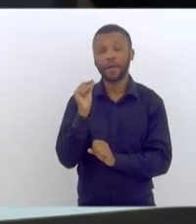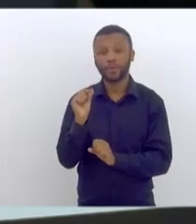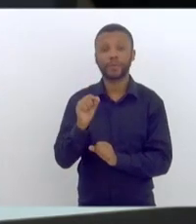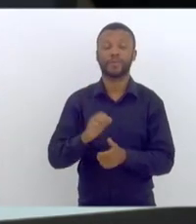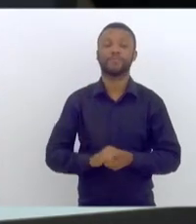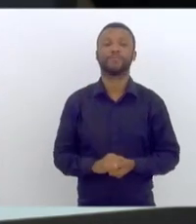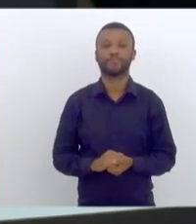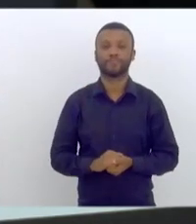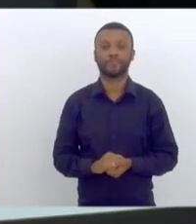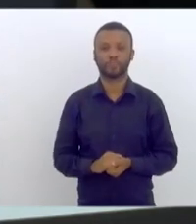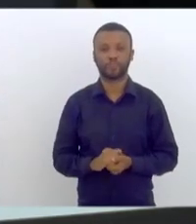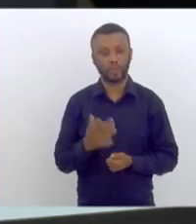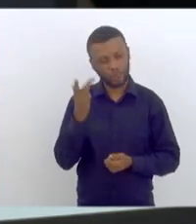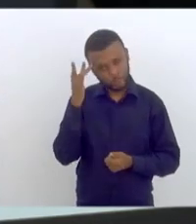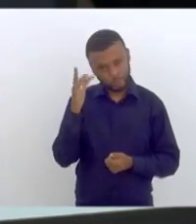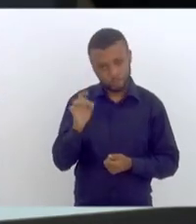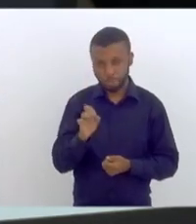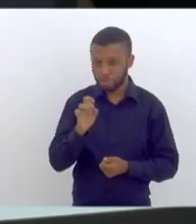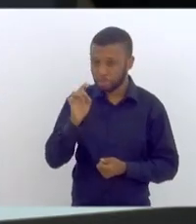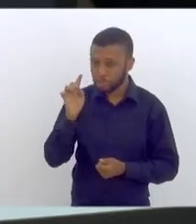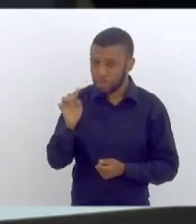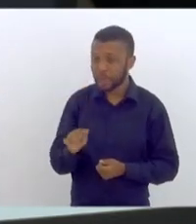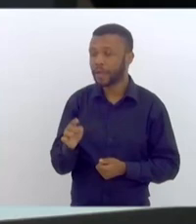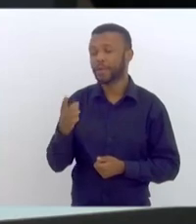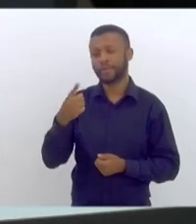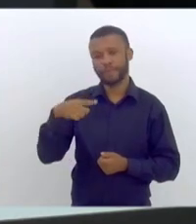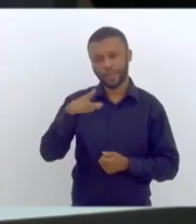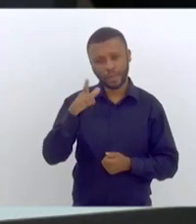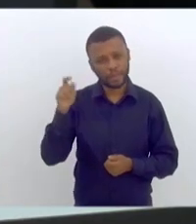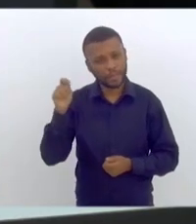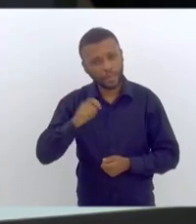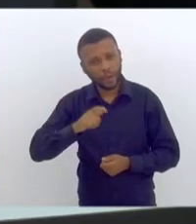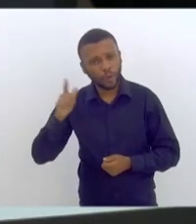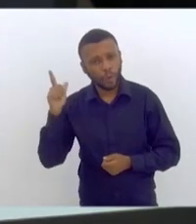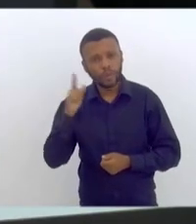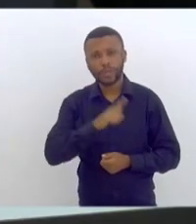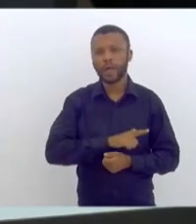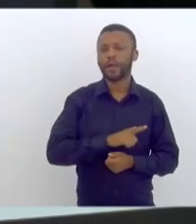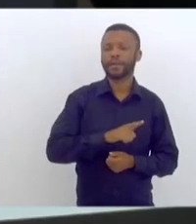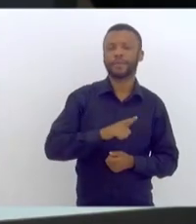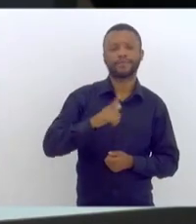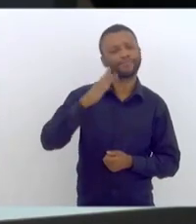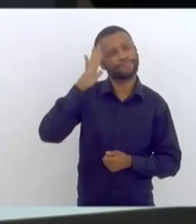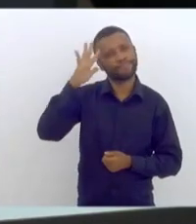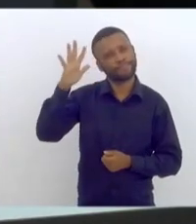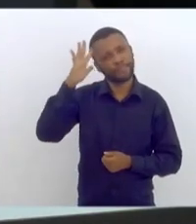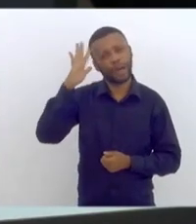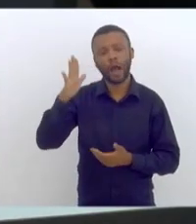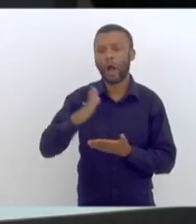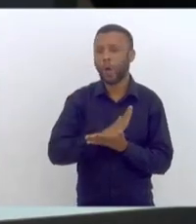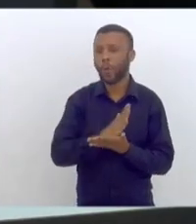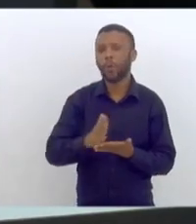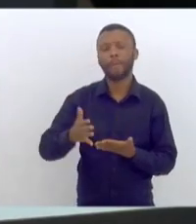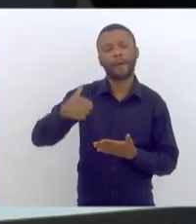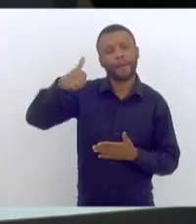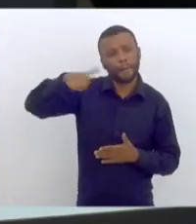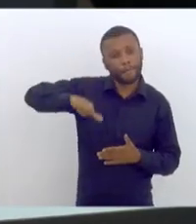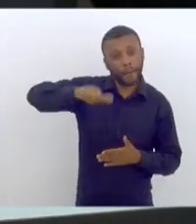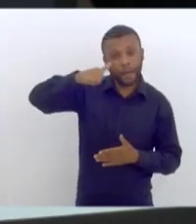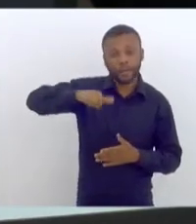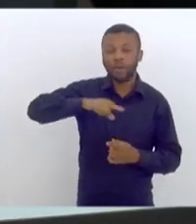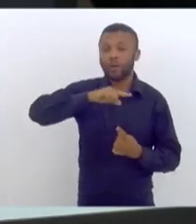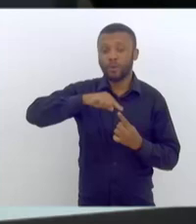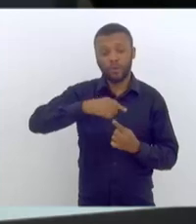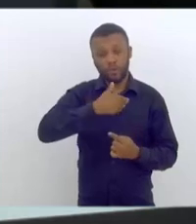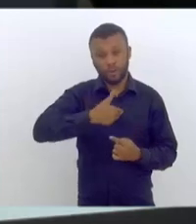não sei Tati Vocês conseguem enxergar alguma métrica que o estado pode né demonstrar para